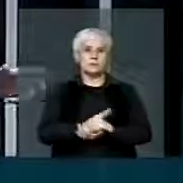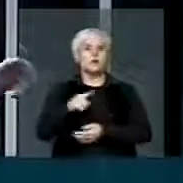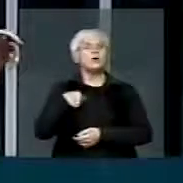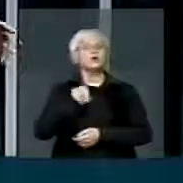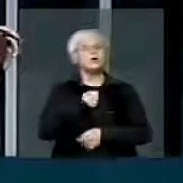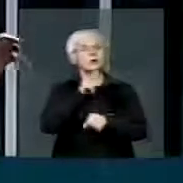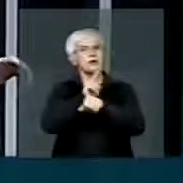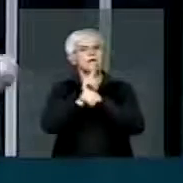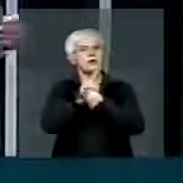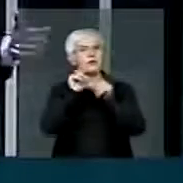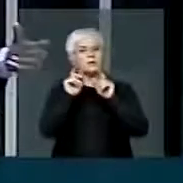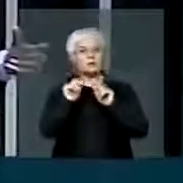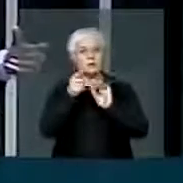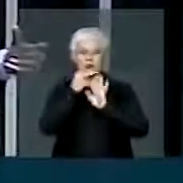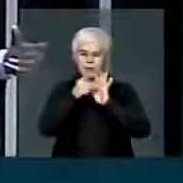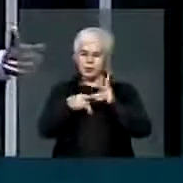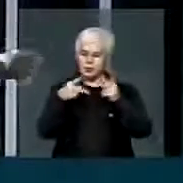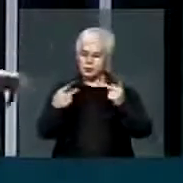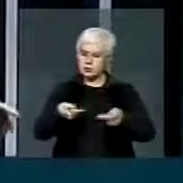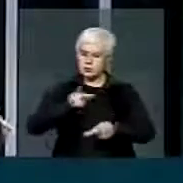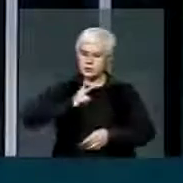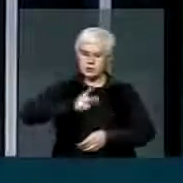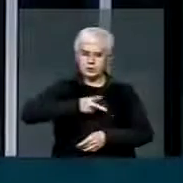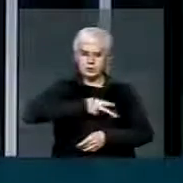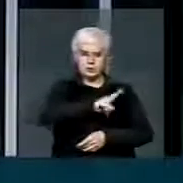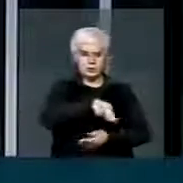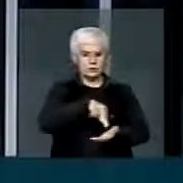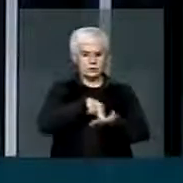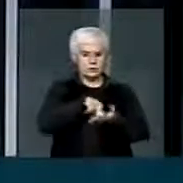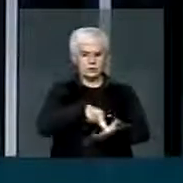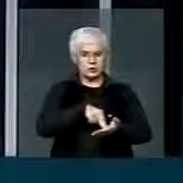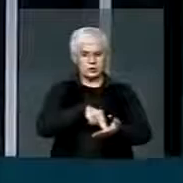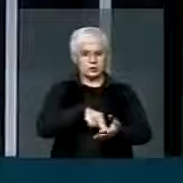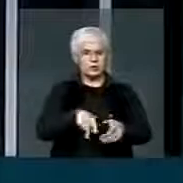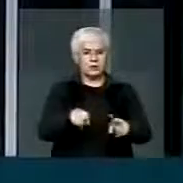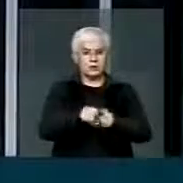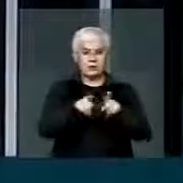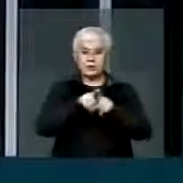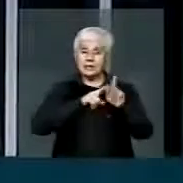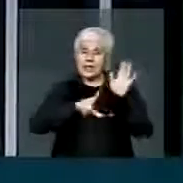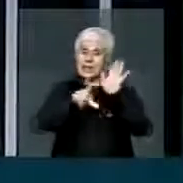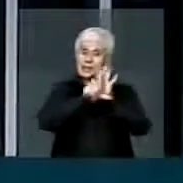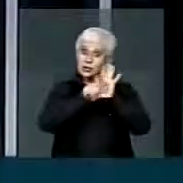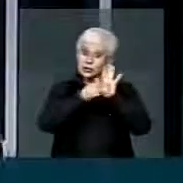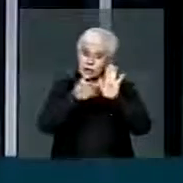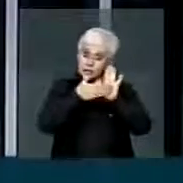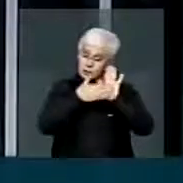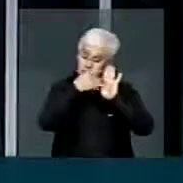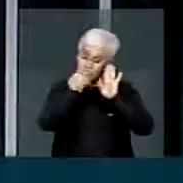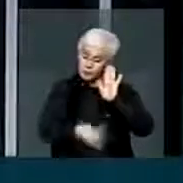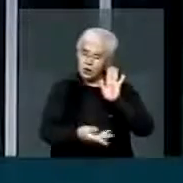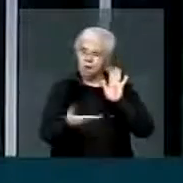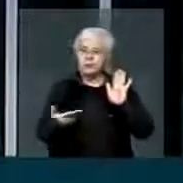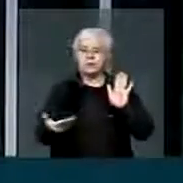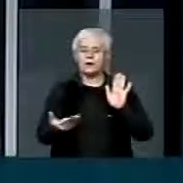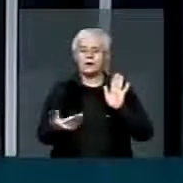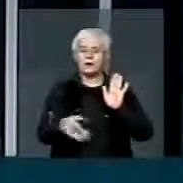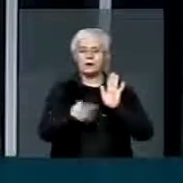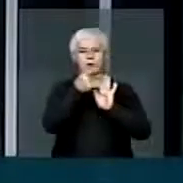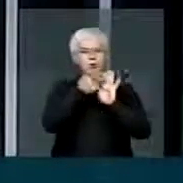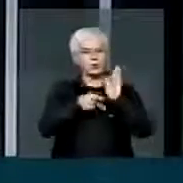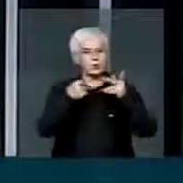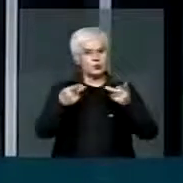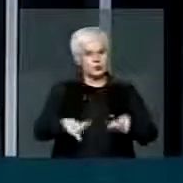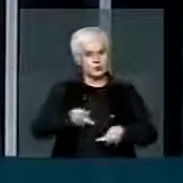Nós defendemos que os programas sejam mantidos e existe inclusive legislação própria para ele. Os